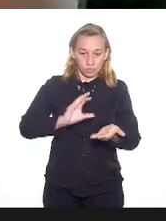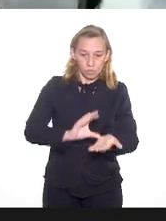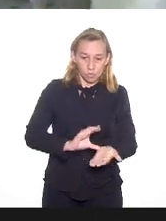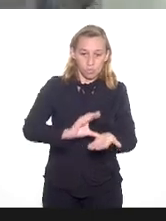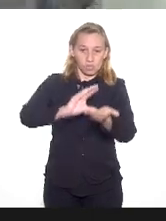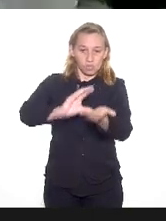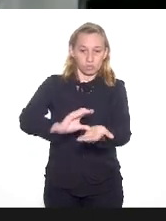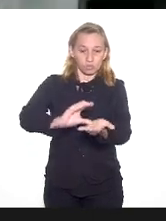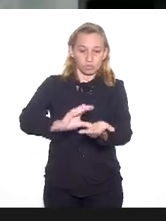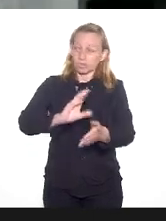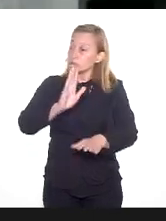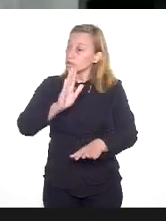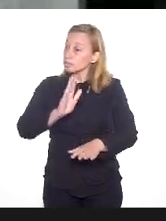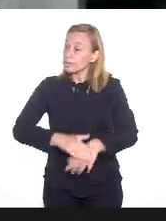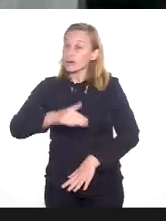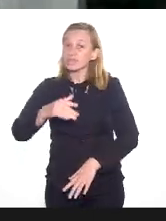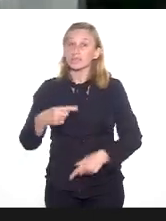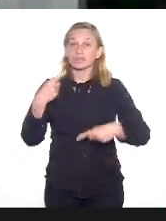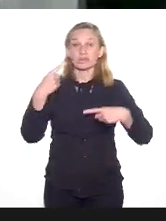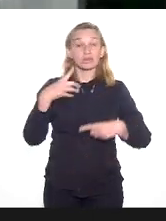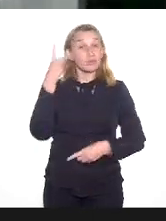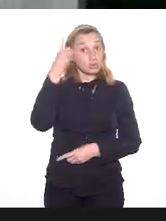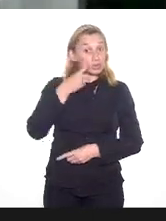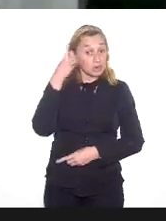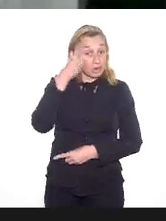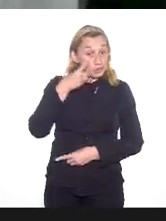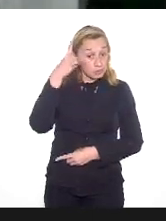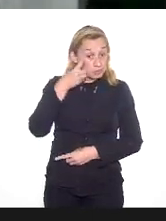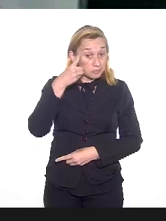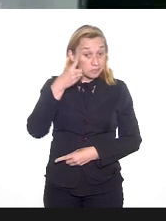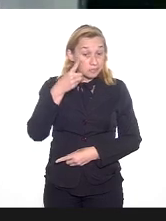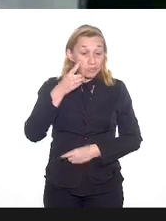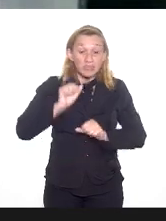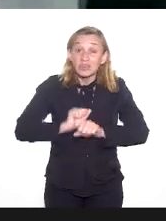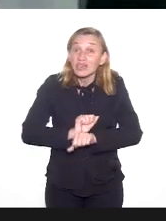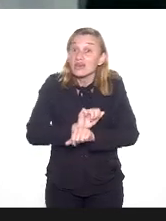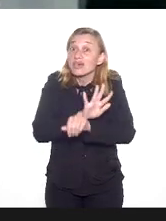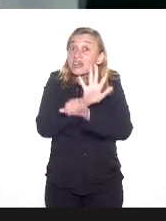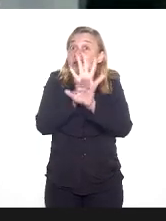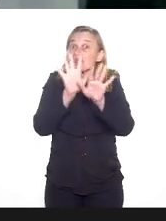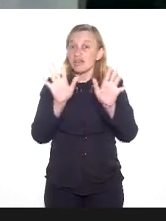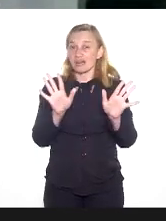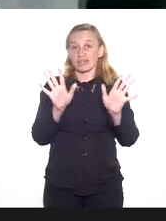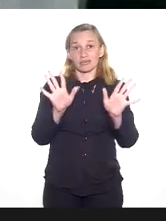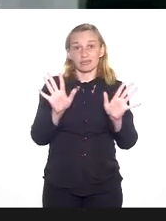para os demais parlamentares, de forma clara